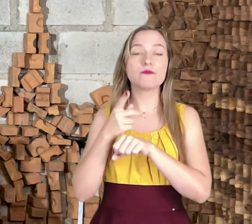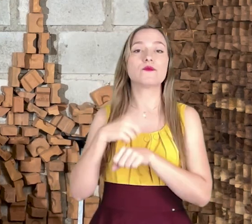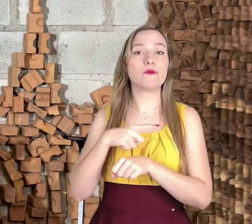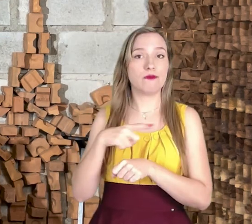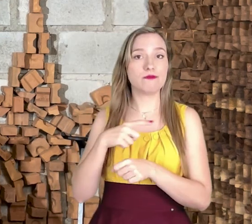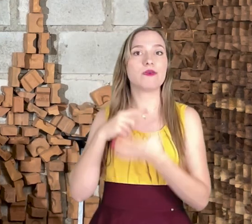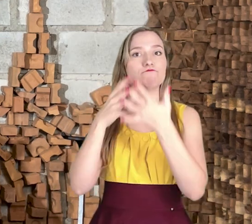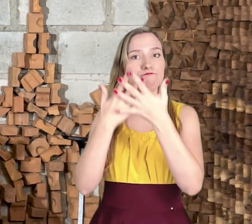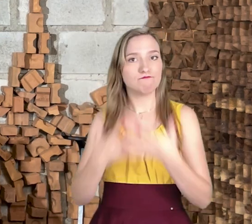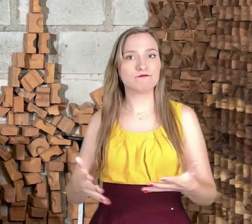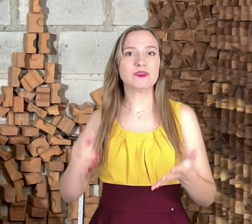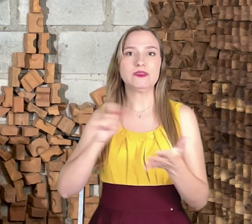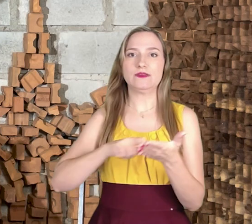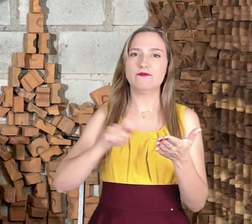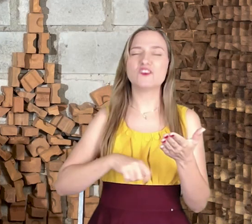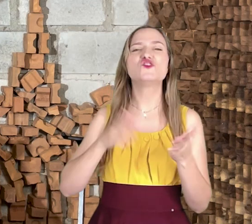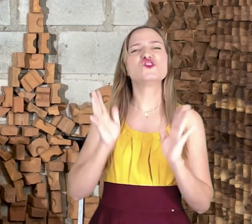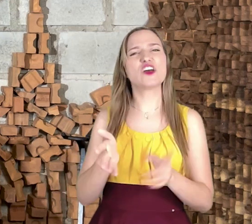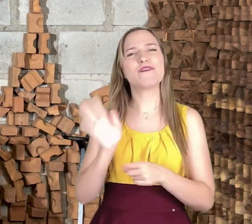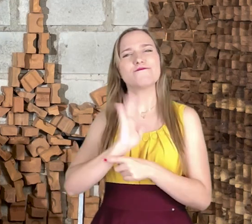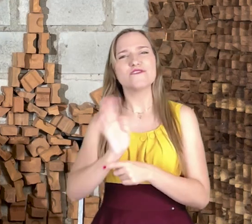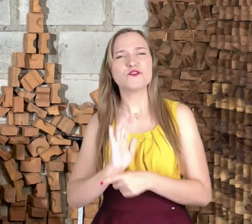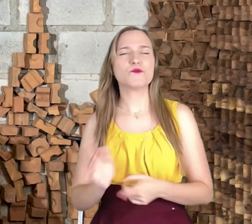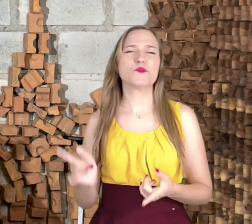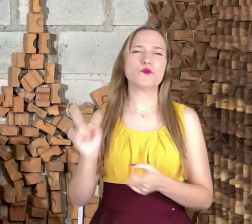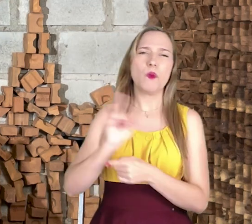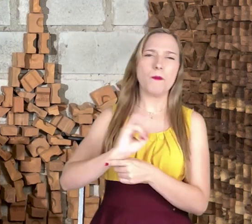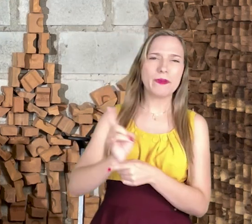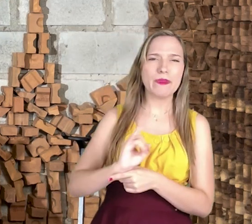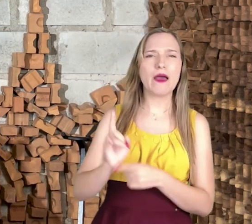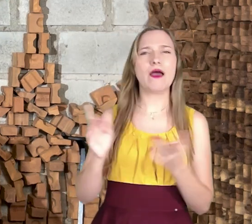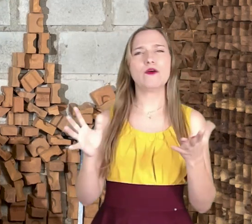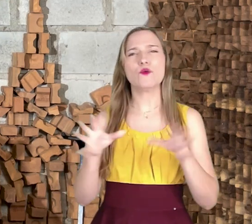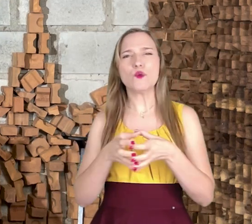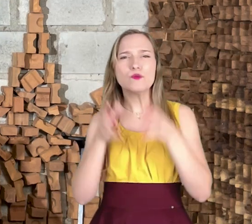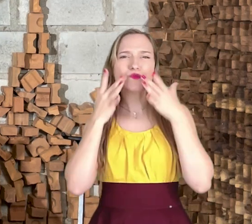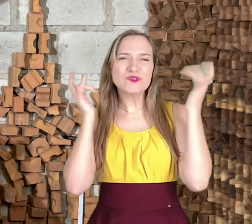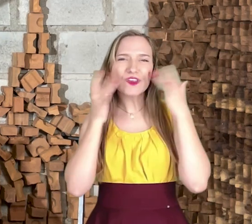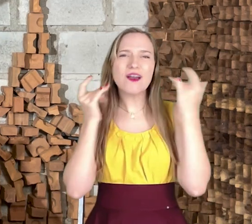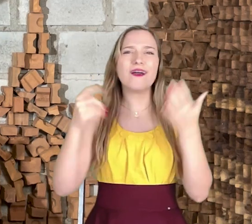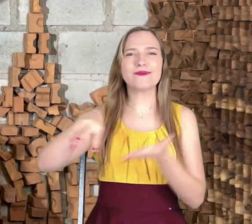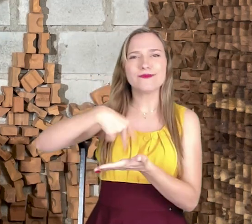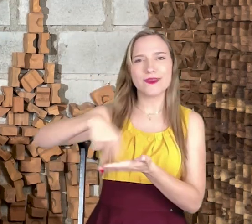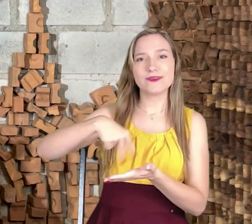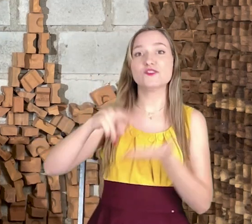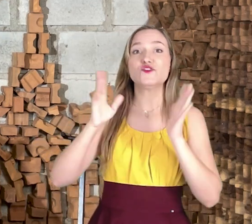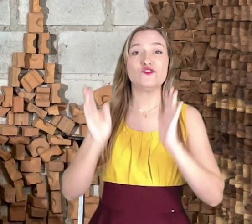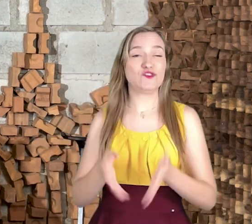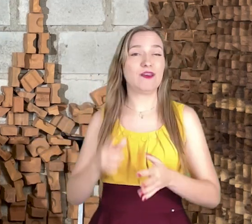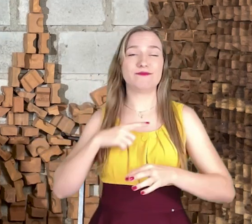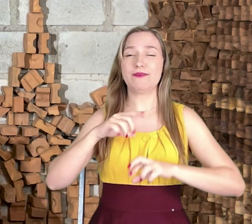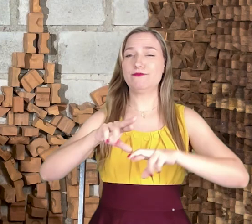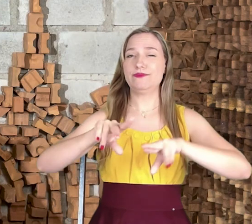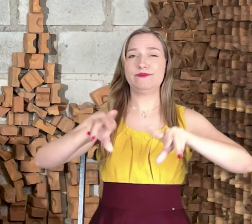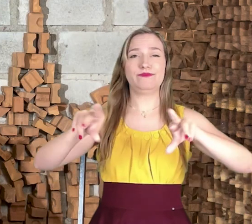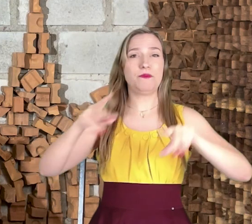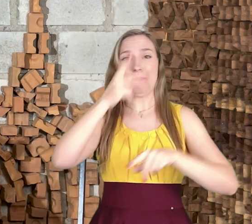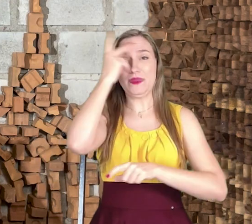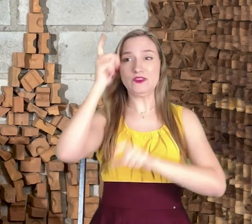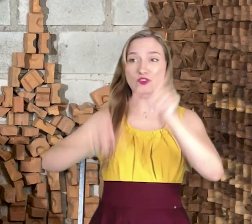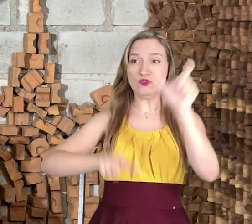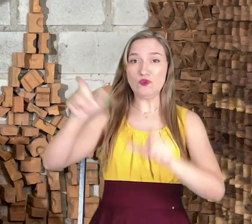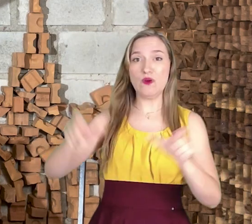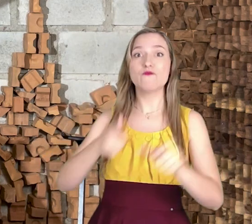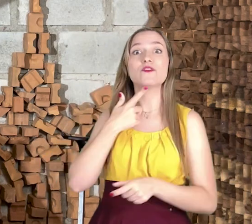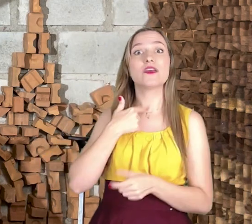para filme, para documentário, para grupo de teatro, de dança, para tanta gente que quis fazer parte disso